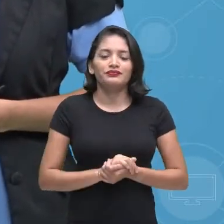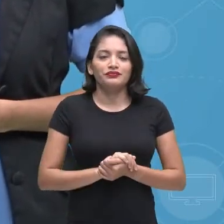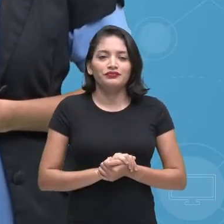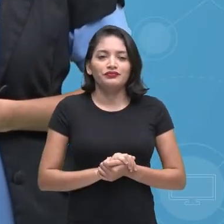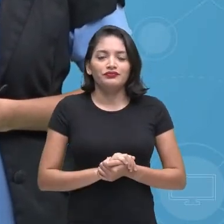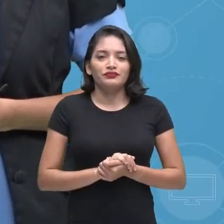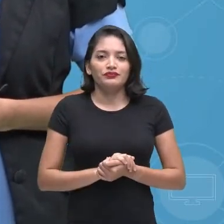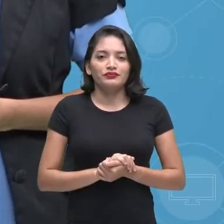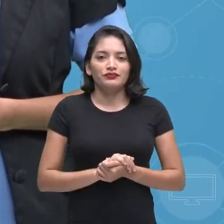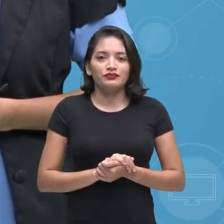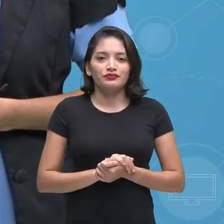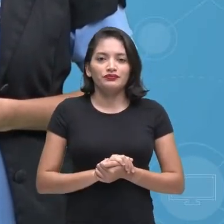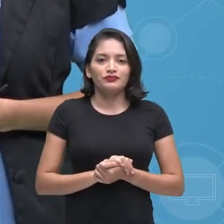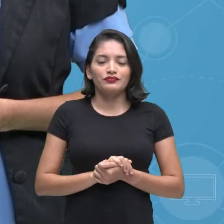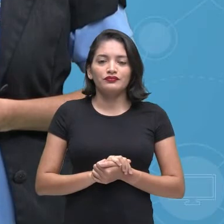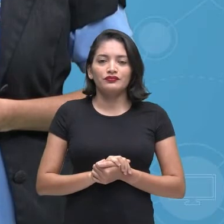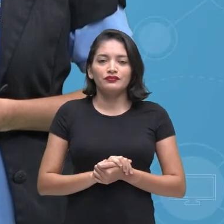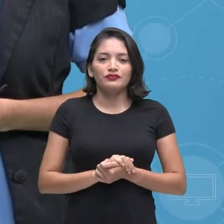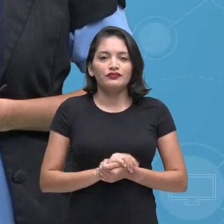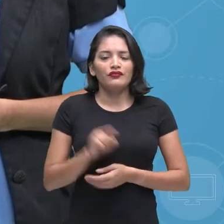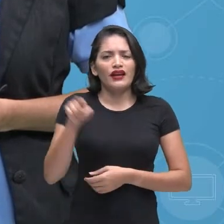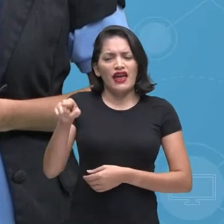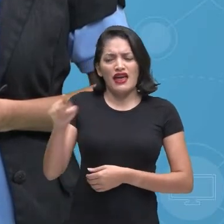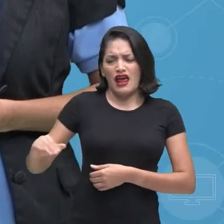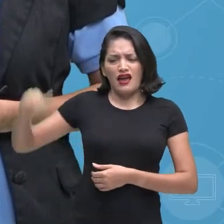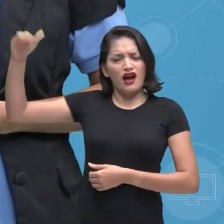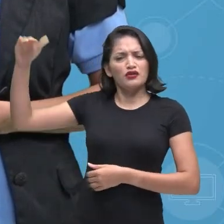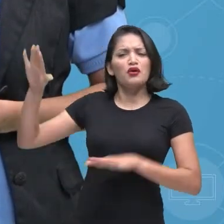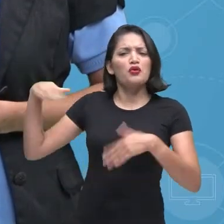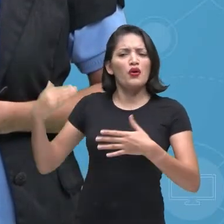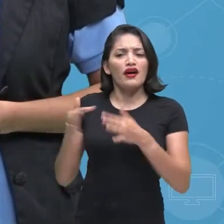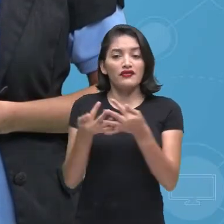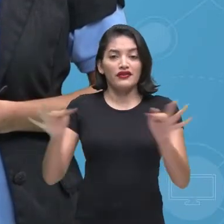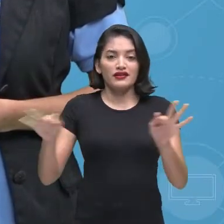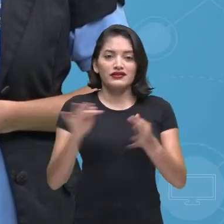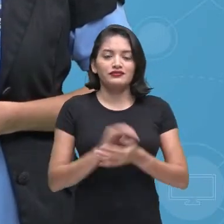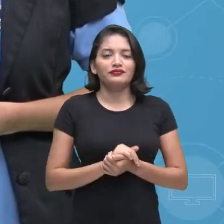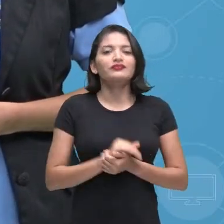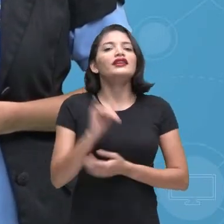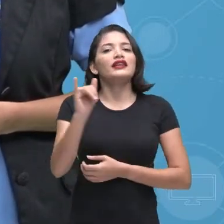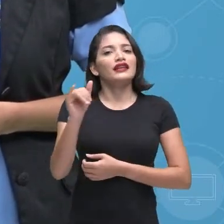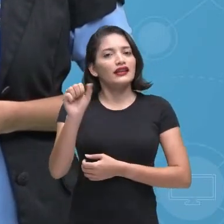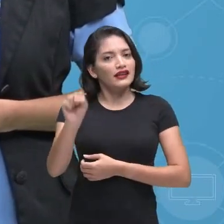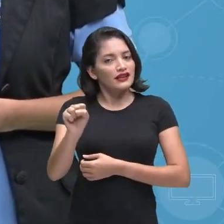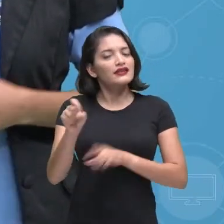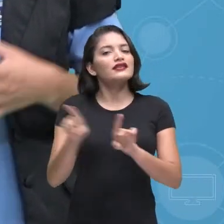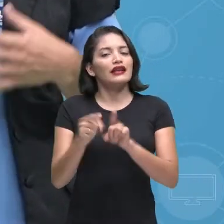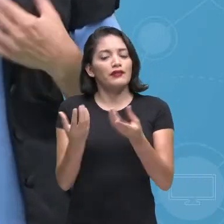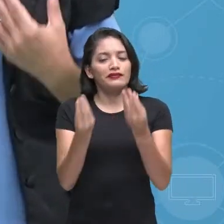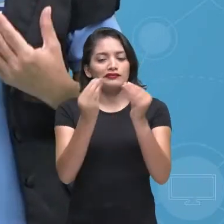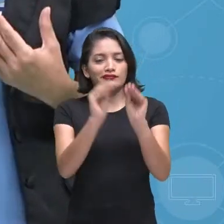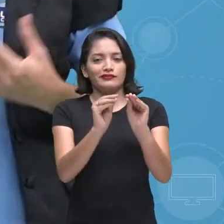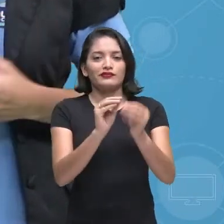tchau alta ela é alta Qual é a frase vamos ver se estou ela é